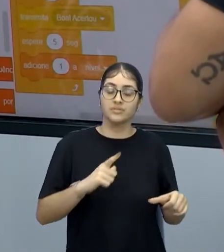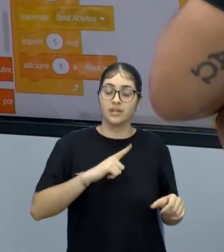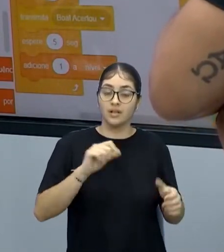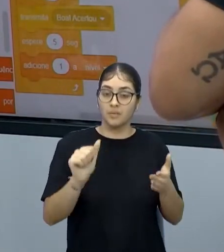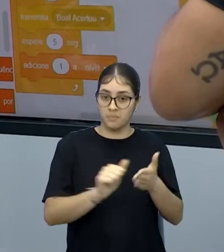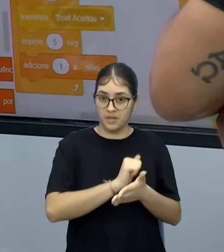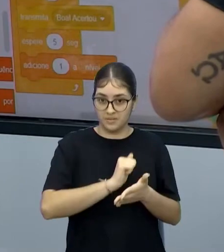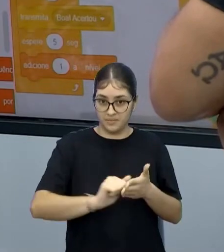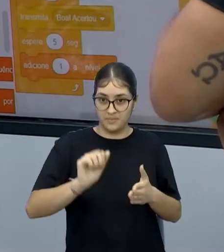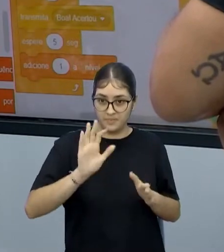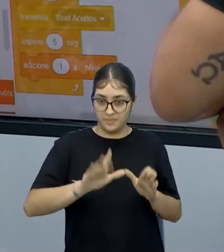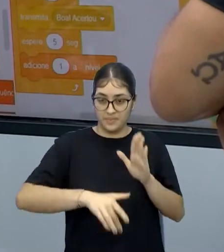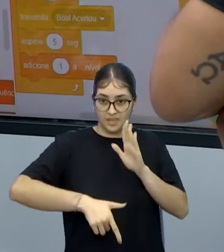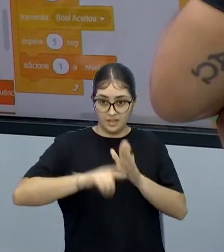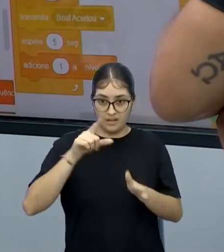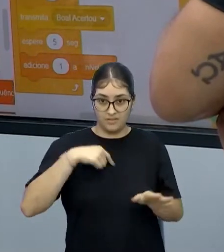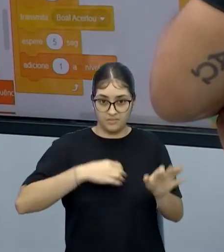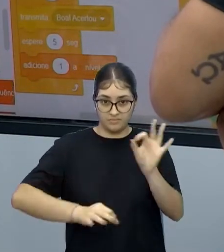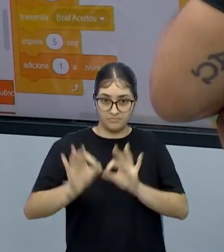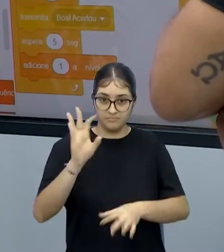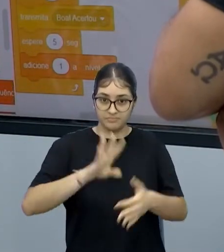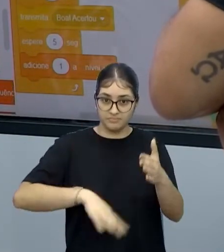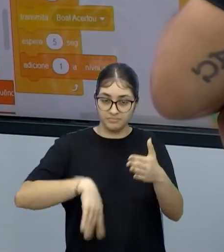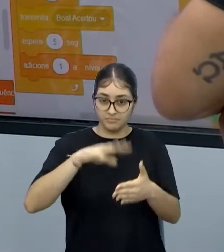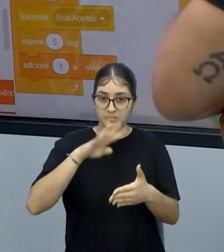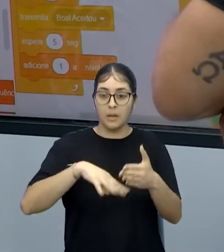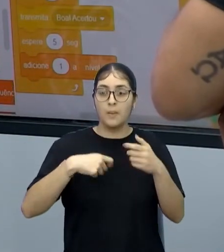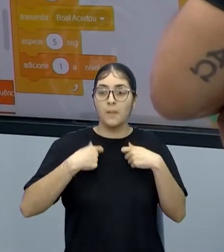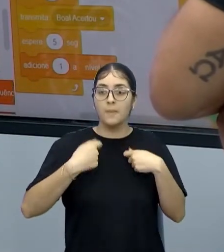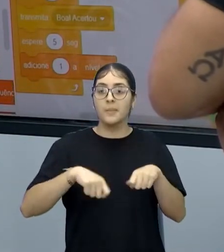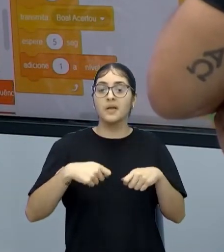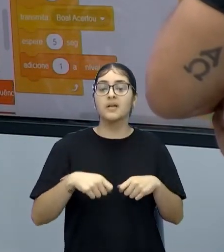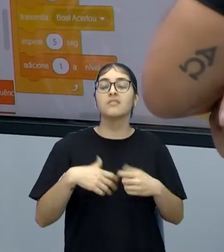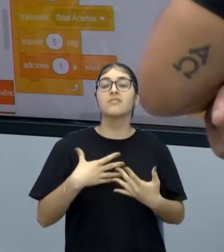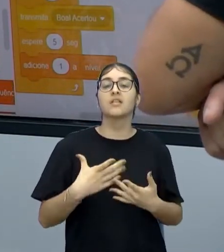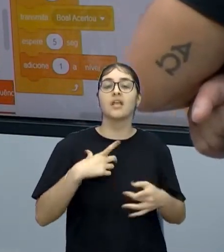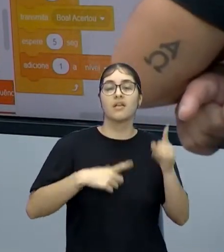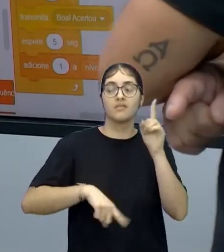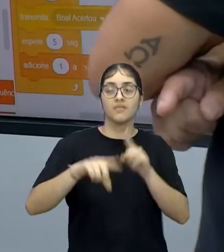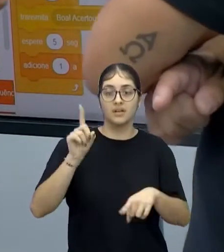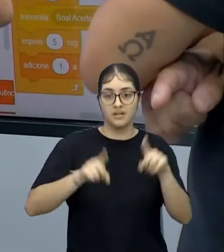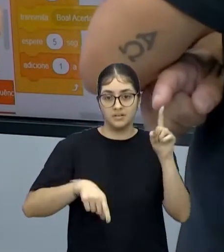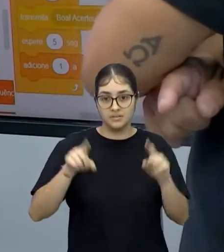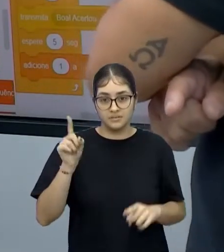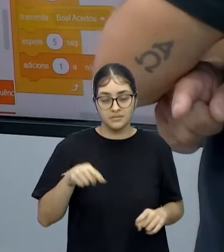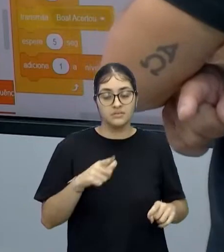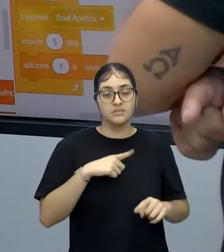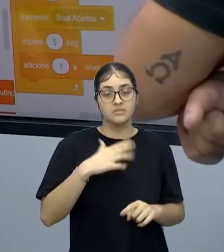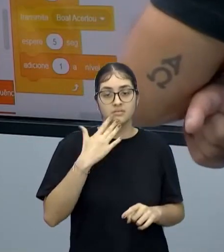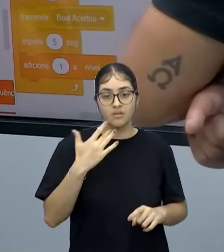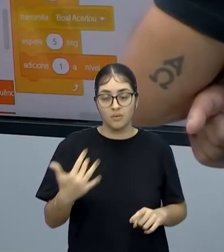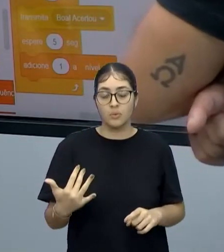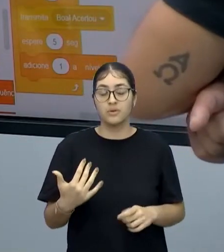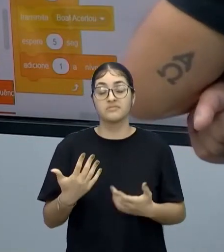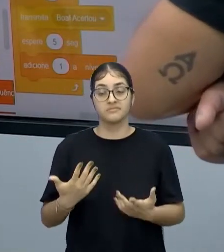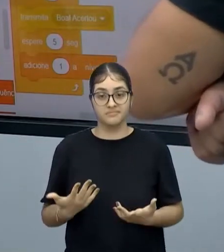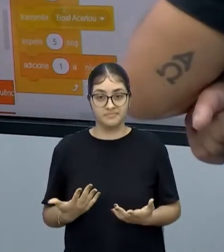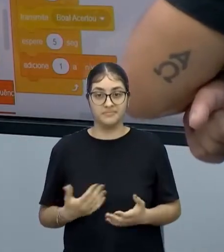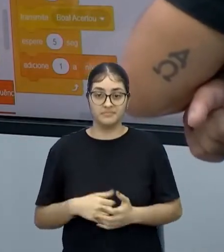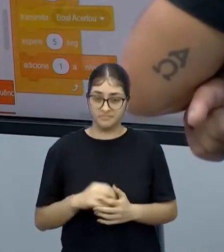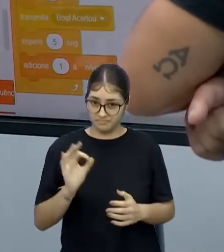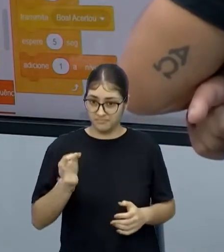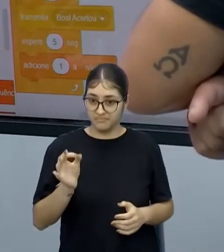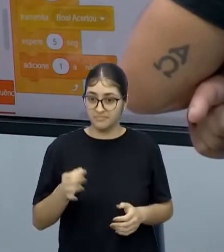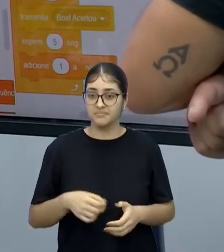sequência. Então, antes de eu programar isso, eu tive que definir quais são as variáveis. Então, são os níveis e a sequência. Legal. Tá